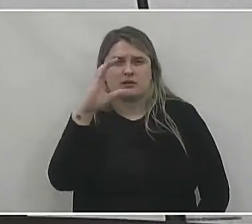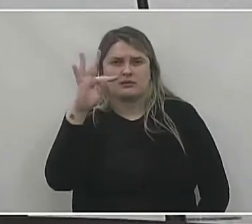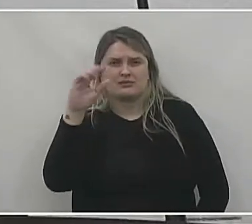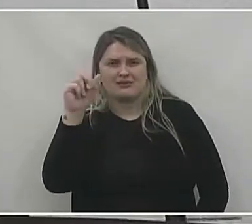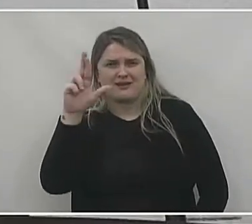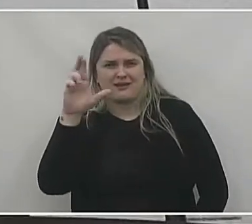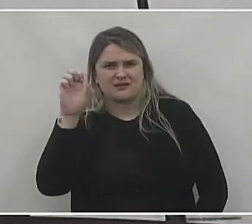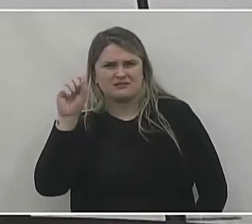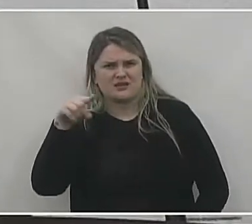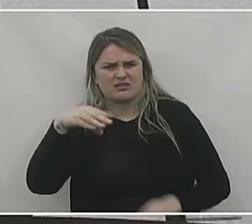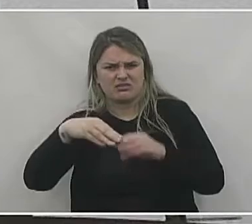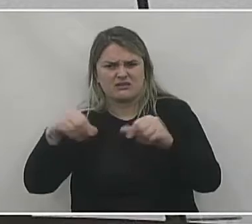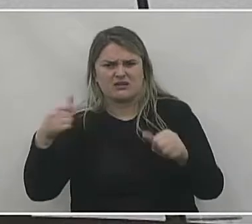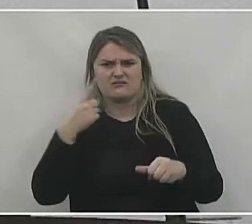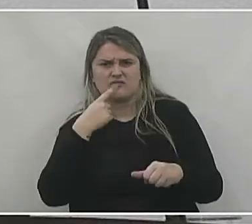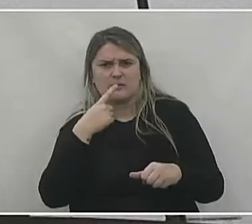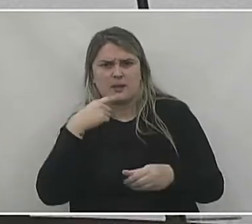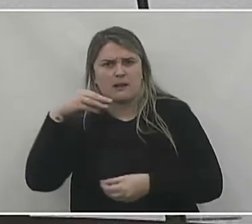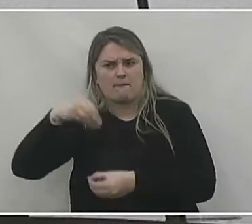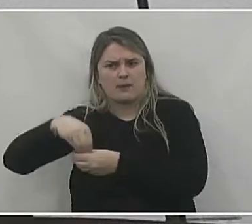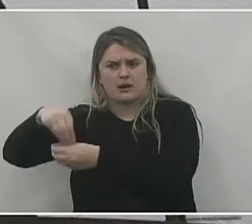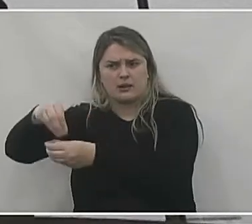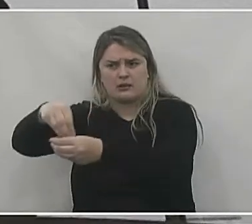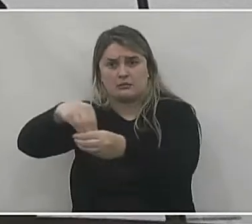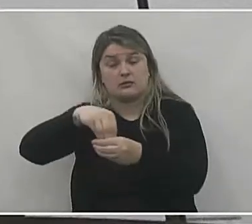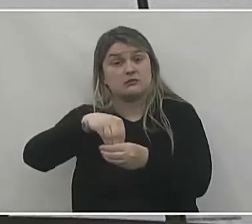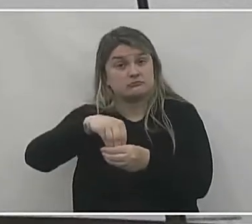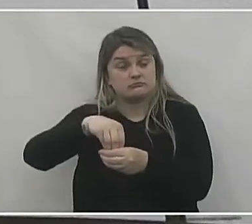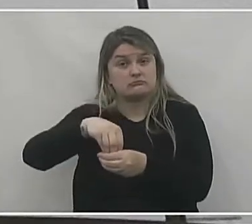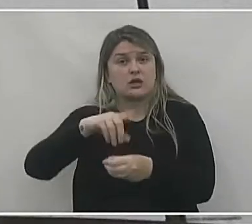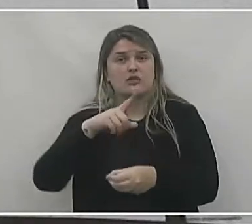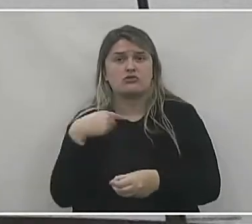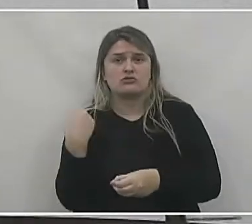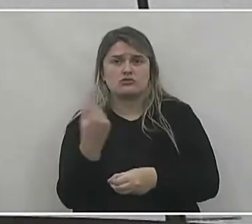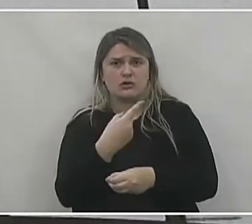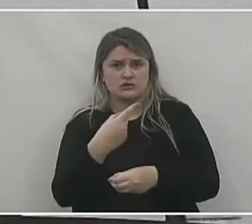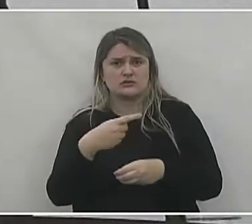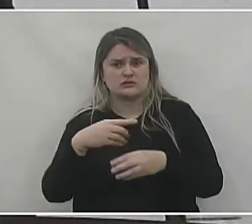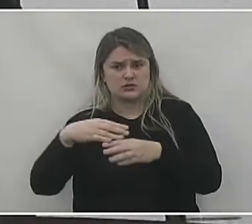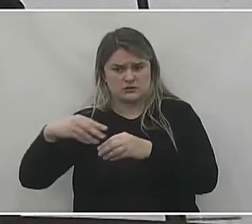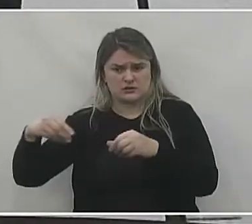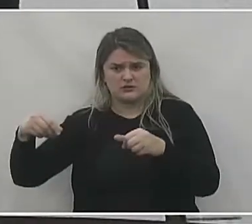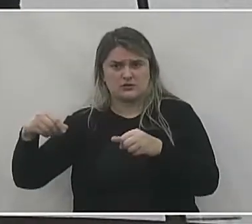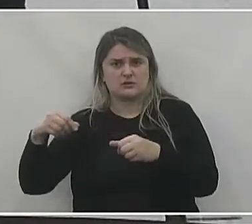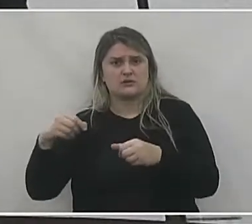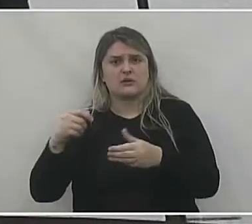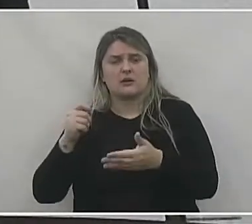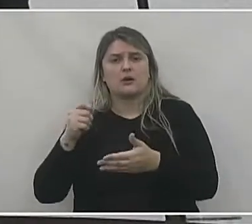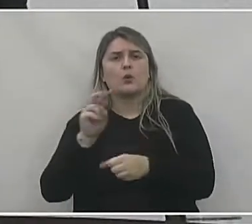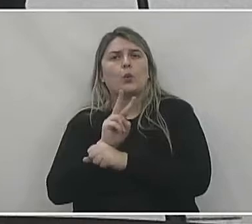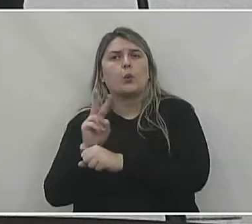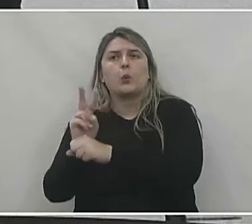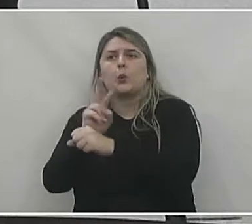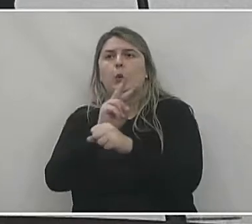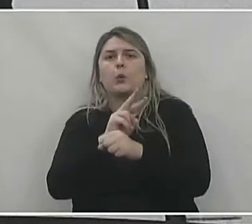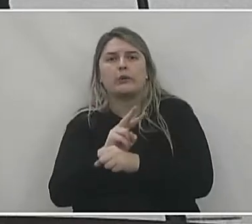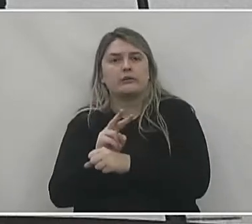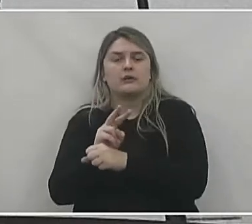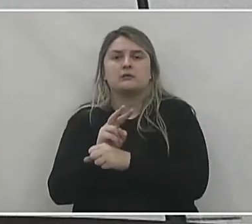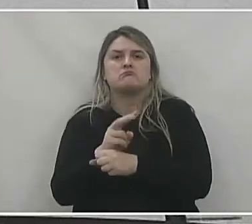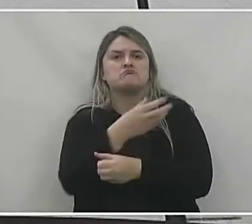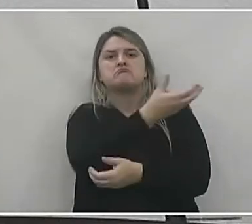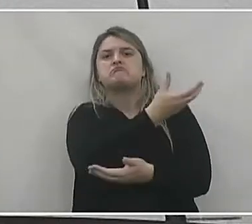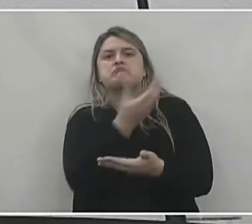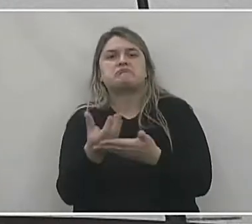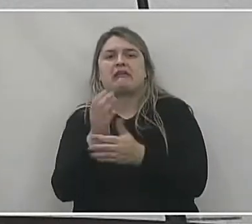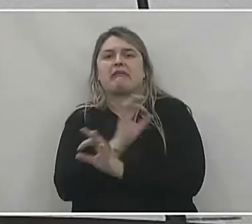terra vermelha. Então o que é a nossa região? A nossa região está pagando um preço e não recebe nada em troco. Eu